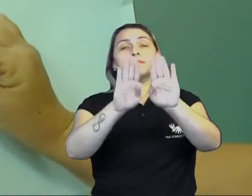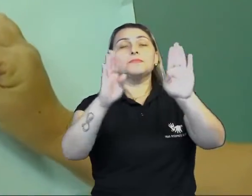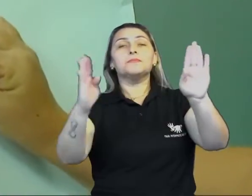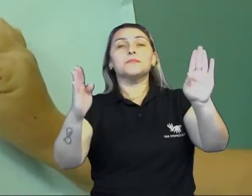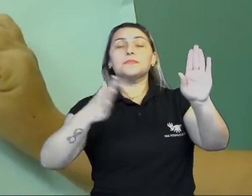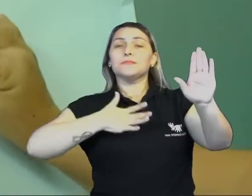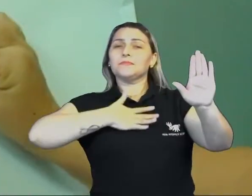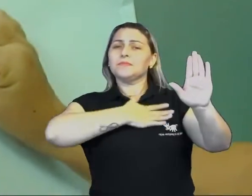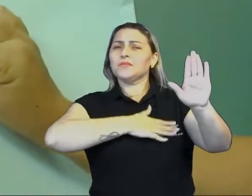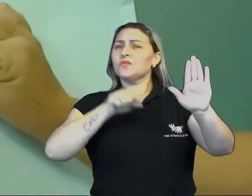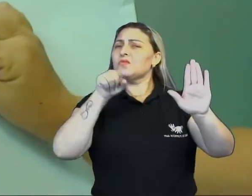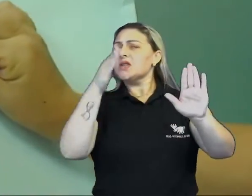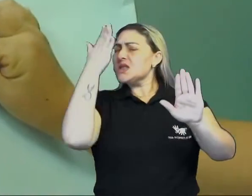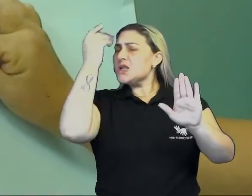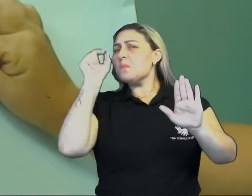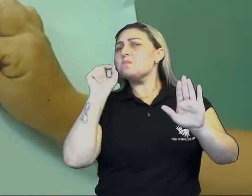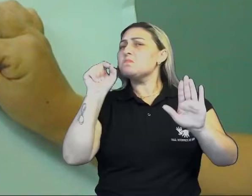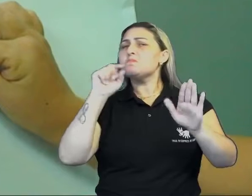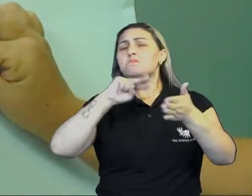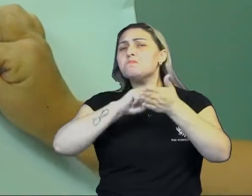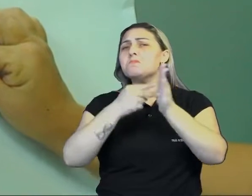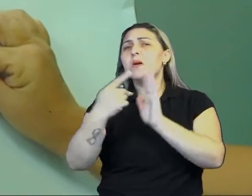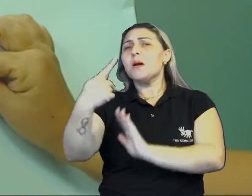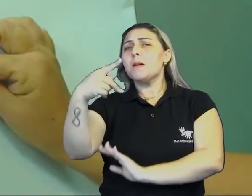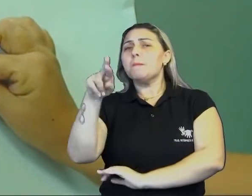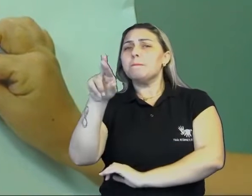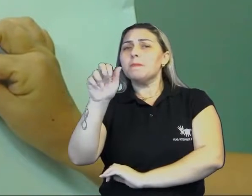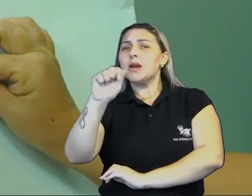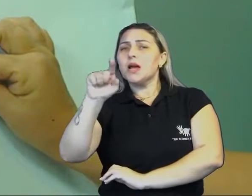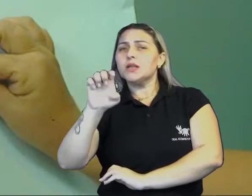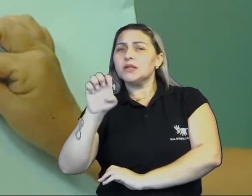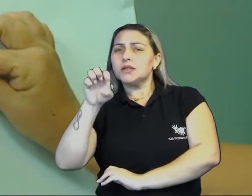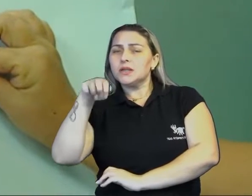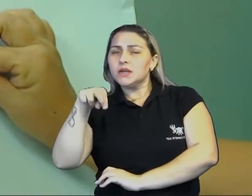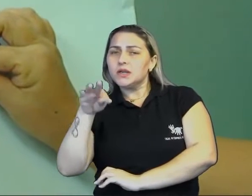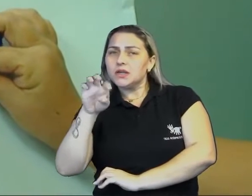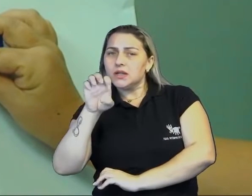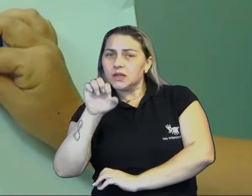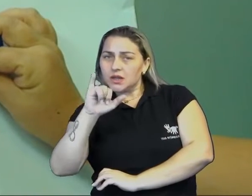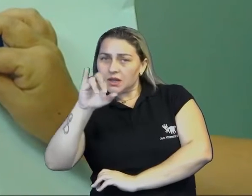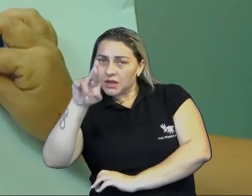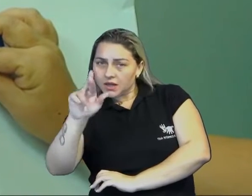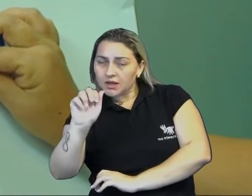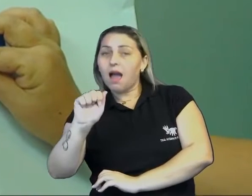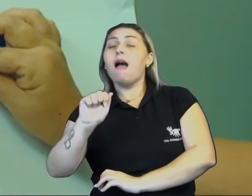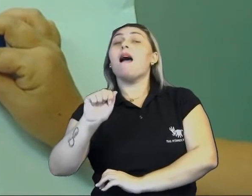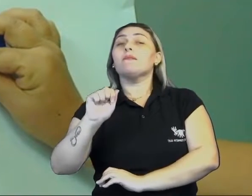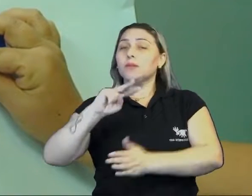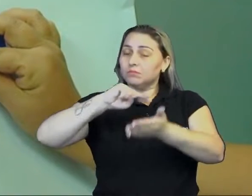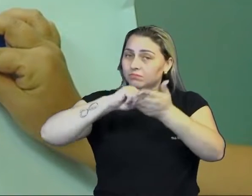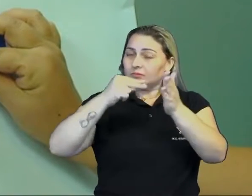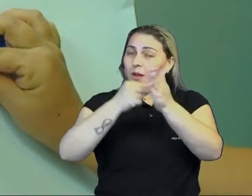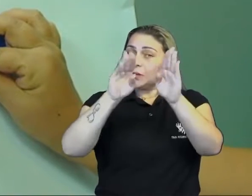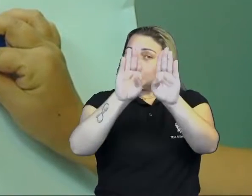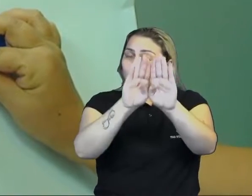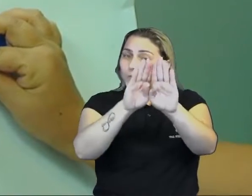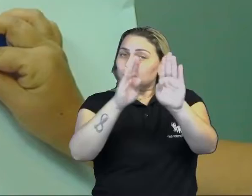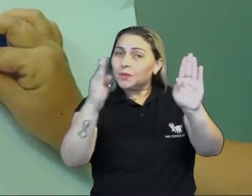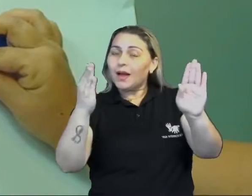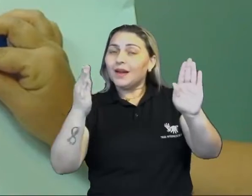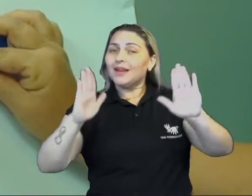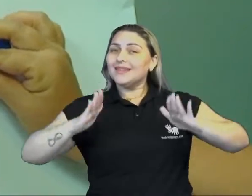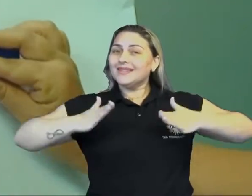abre prazenteira. Vocês sabem o que significa prazenteira? Ah, significa que ela abre com